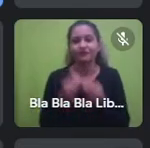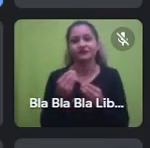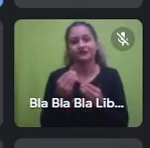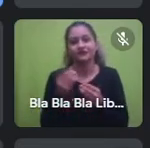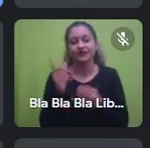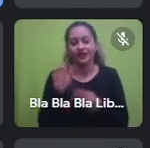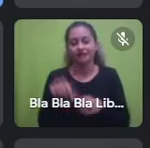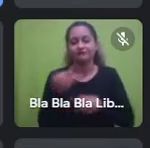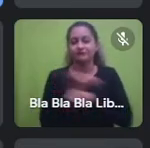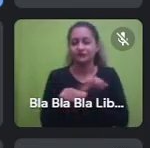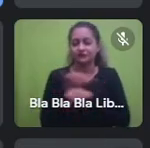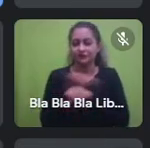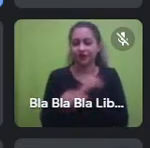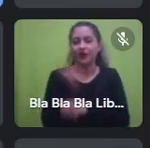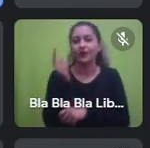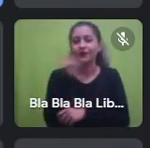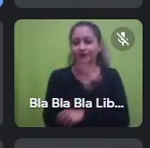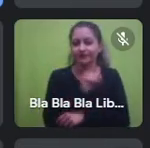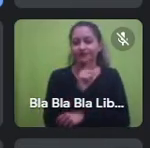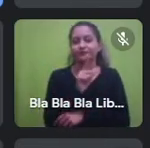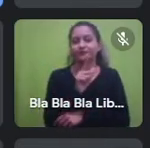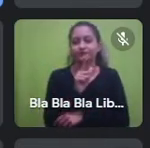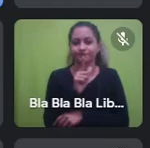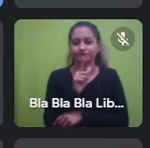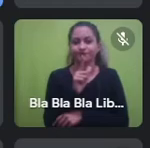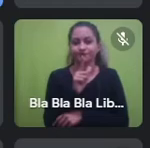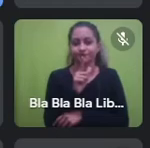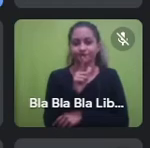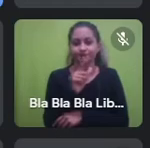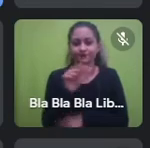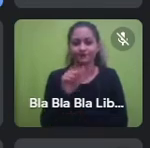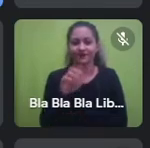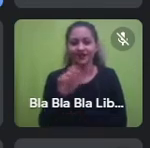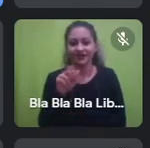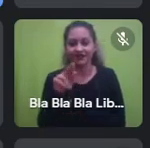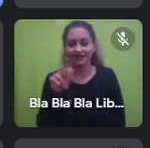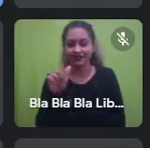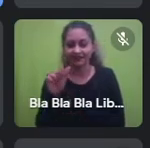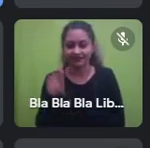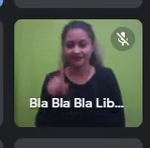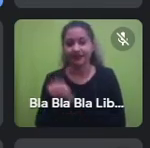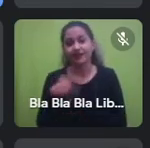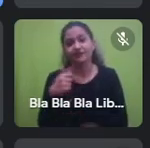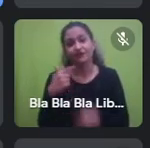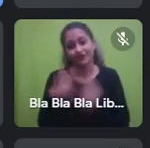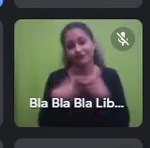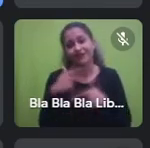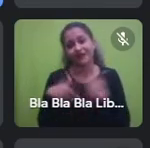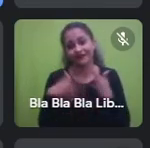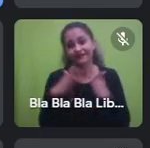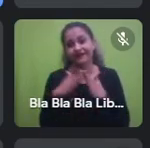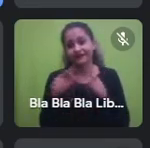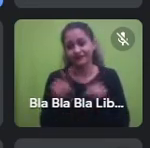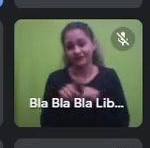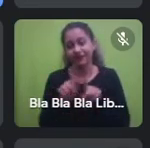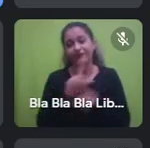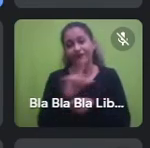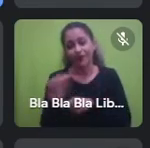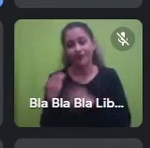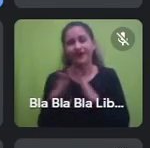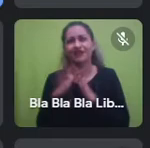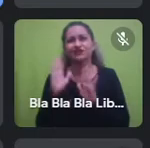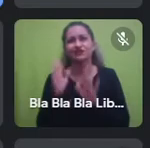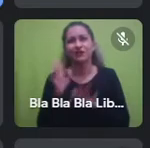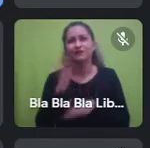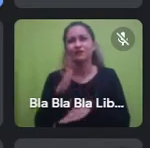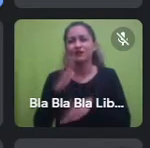nós conseguimos um cardume, né, de acarás, e fomos trabalhar em casa, né? Já fomos para casa, já era